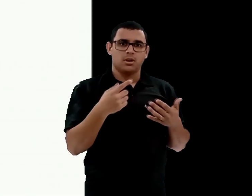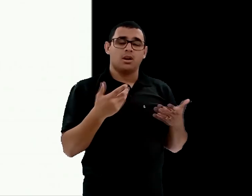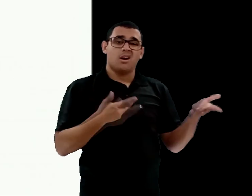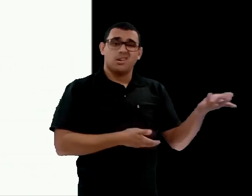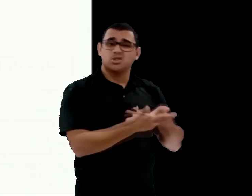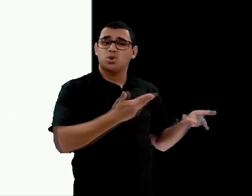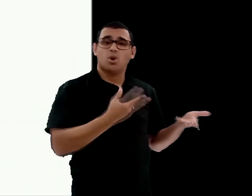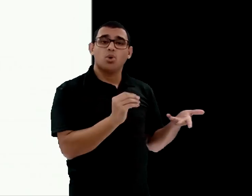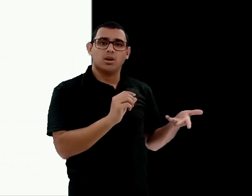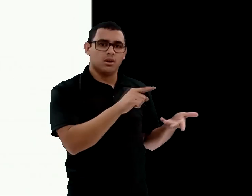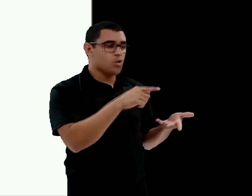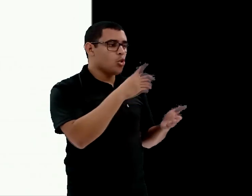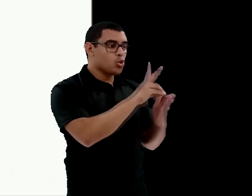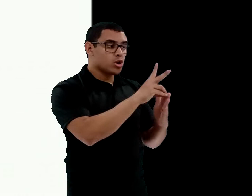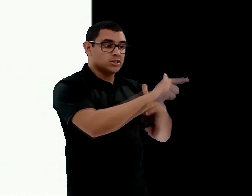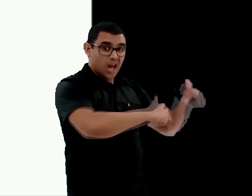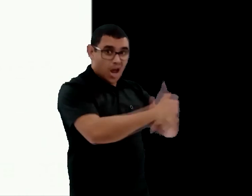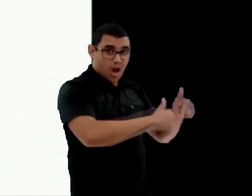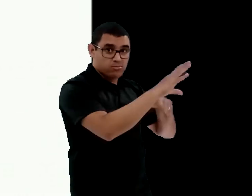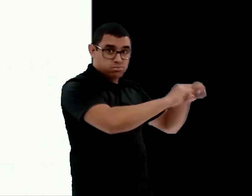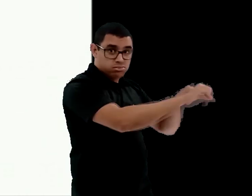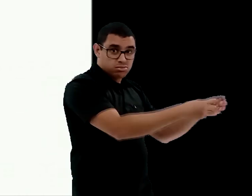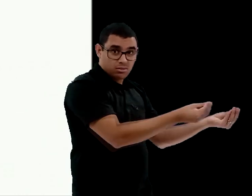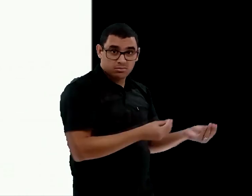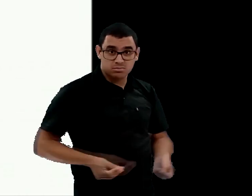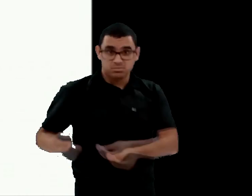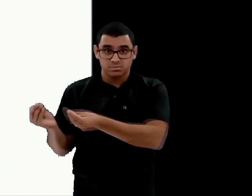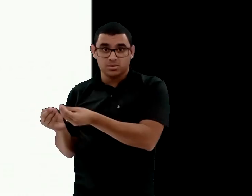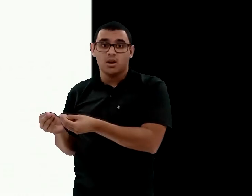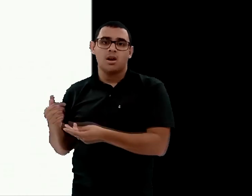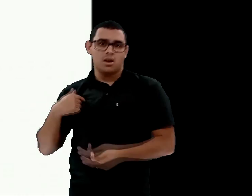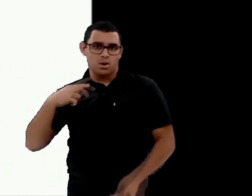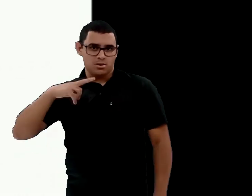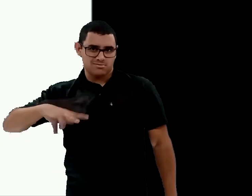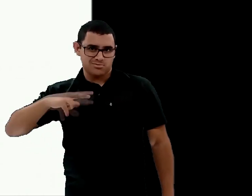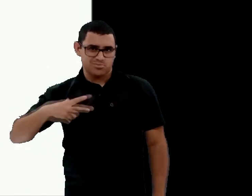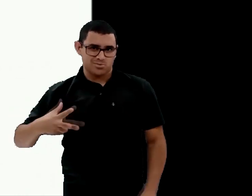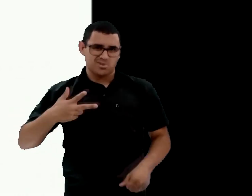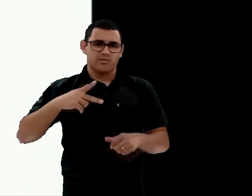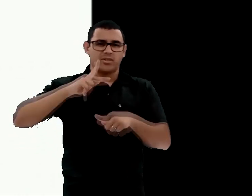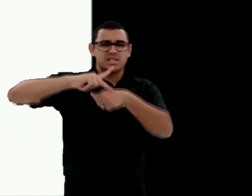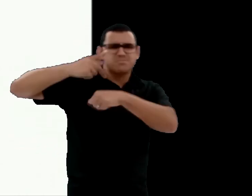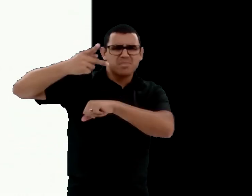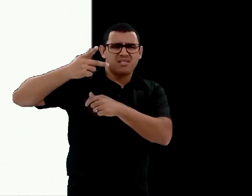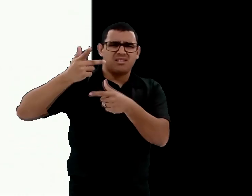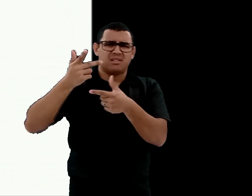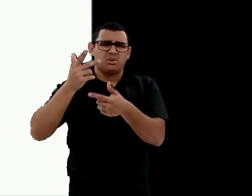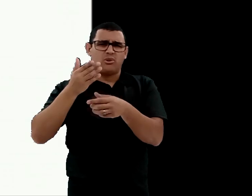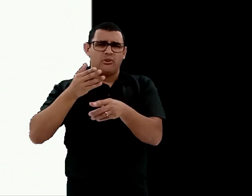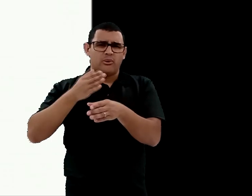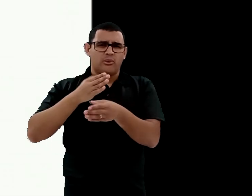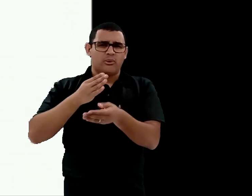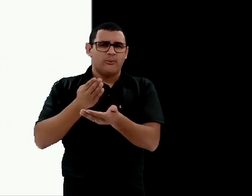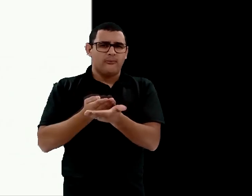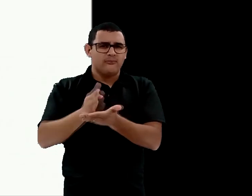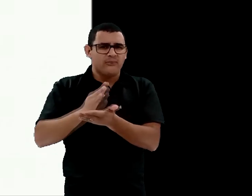espelhos, uma série de coisas que inicialmente interessaram a esses povos indígenas. À medida que essas coisas foram ficando conhecidas e que